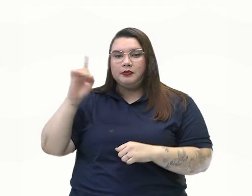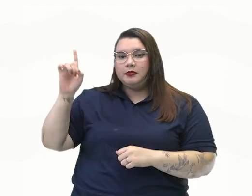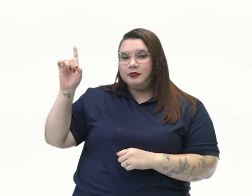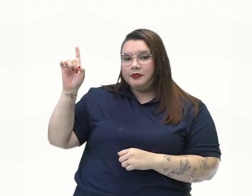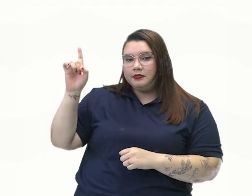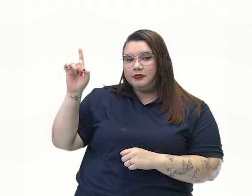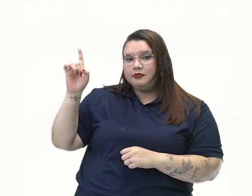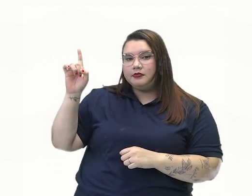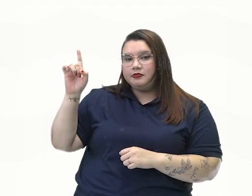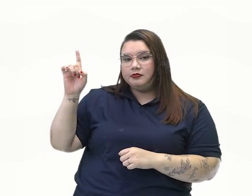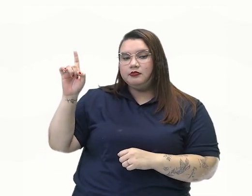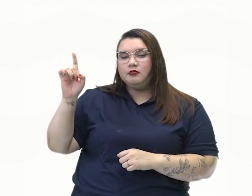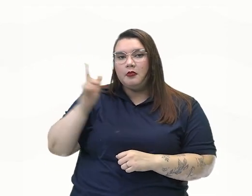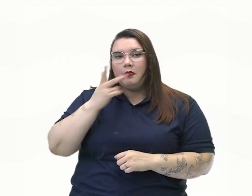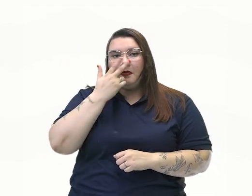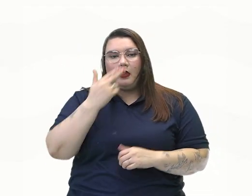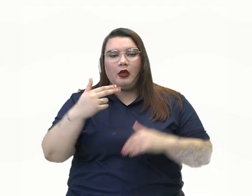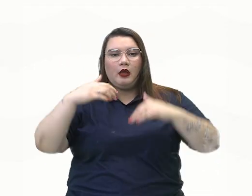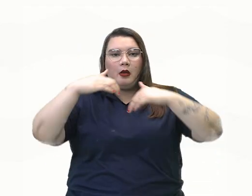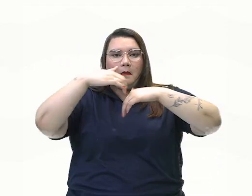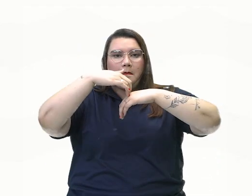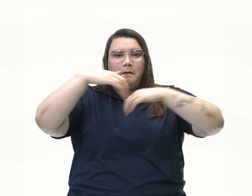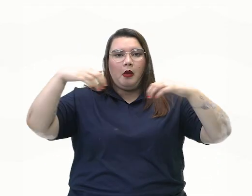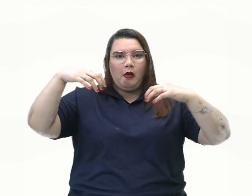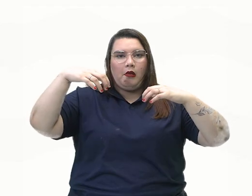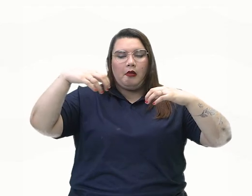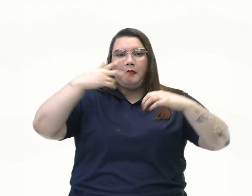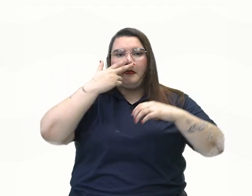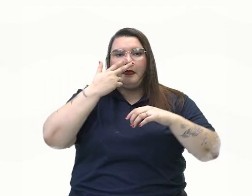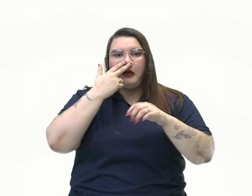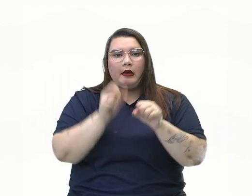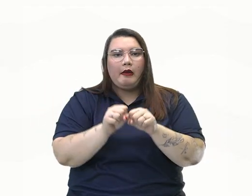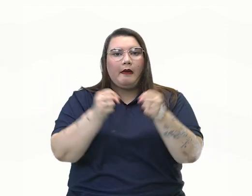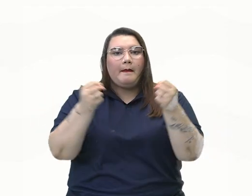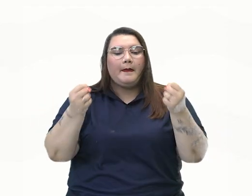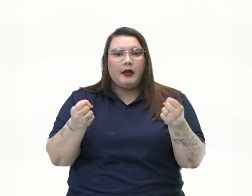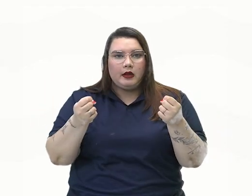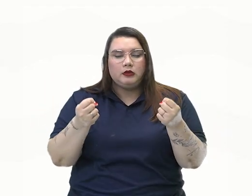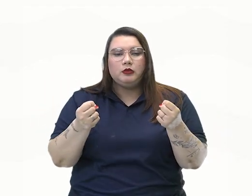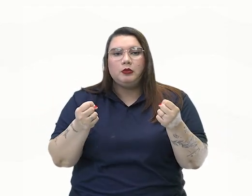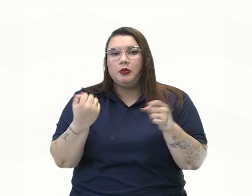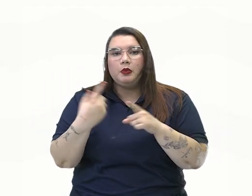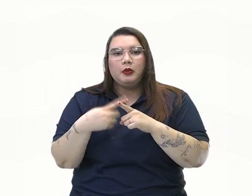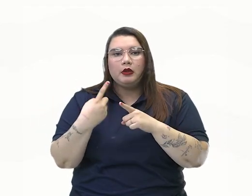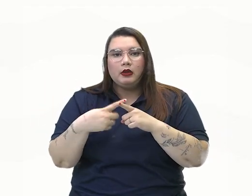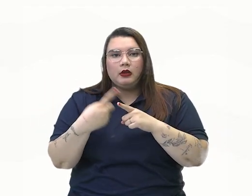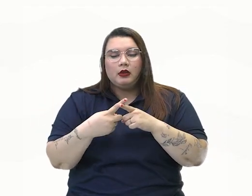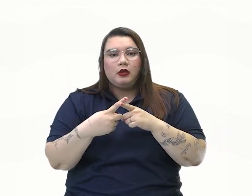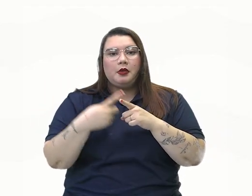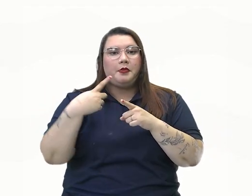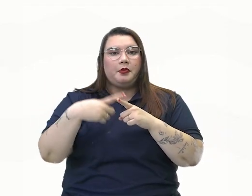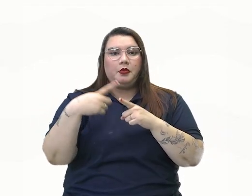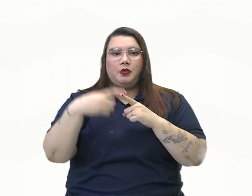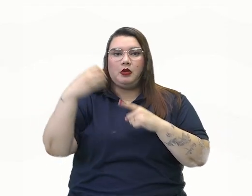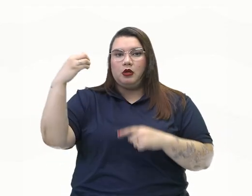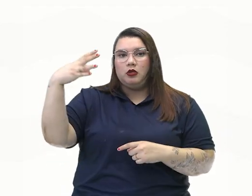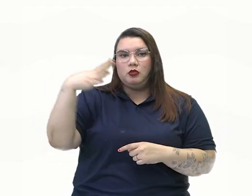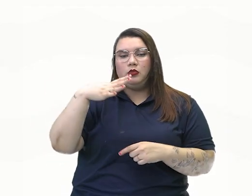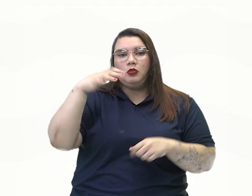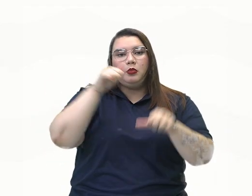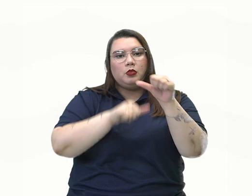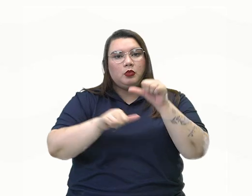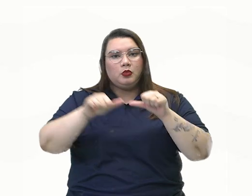um desvio e dá a impressão que ele está quebrado. Por que ele está quebrado? É porque a